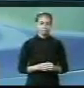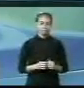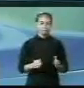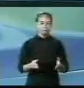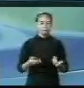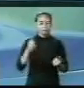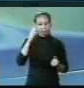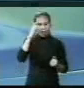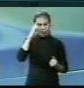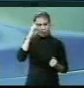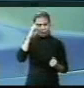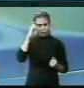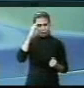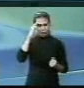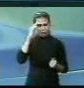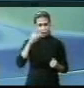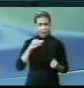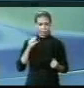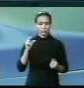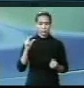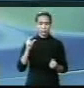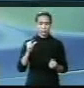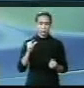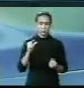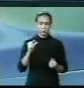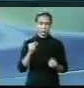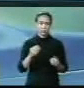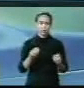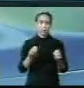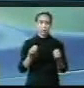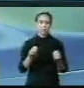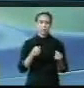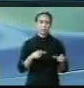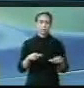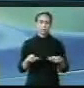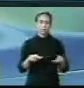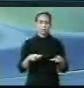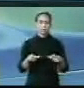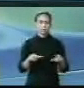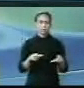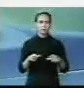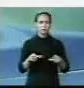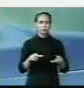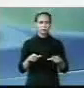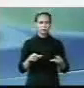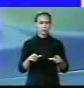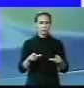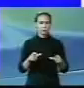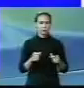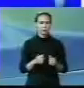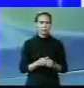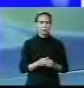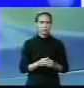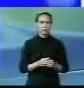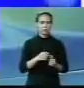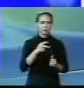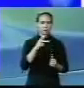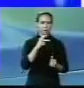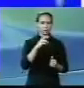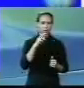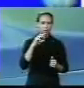pouquinho como que funciona como que funciona o proxy. Vamos ver aqui no próximo slide. Acompanhe aí com a